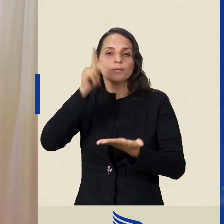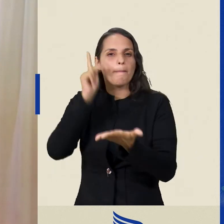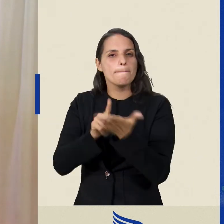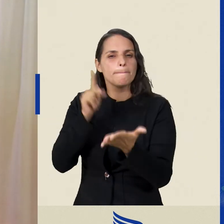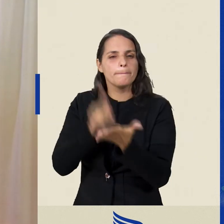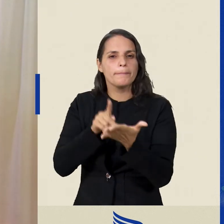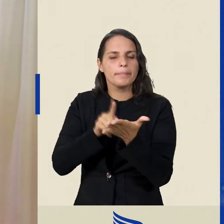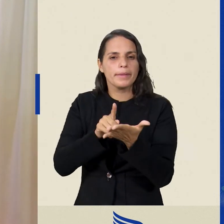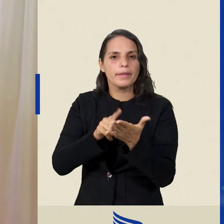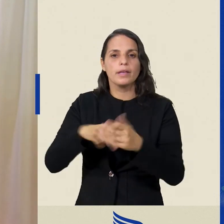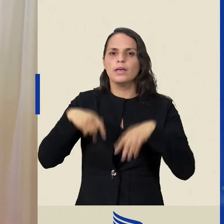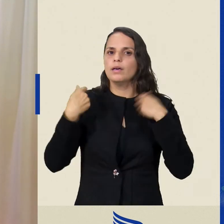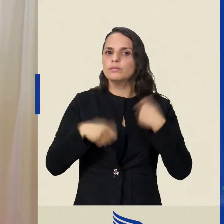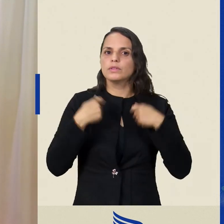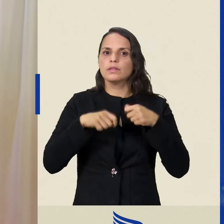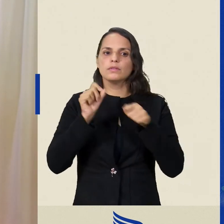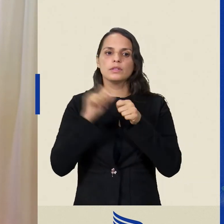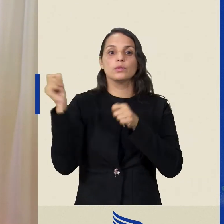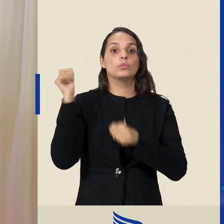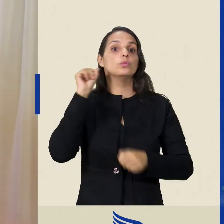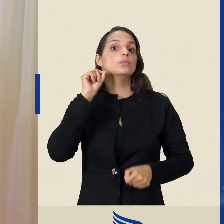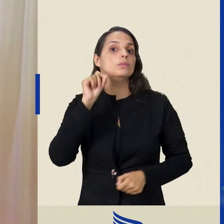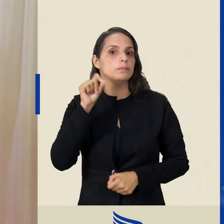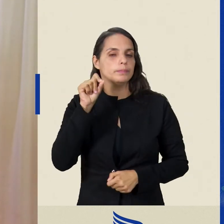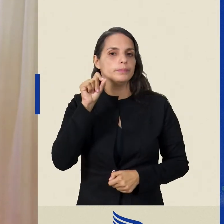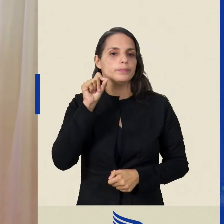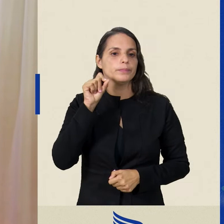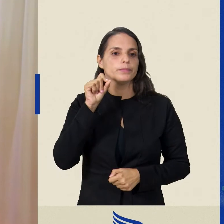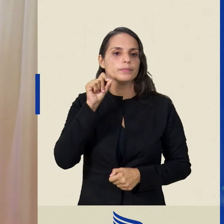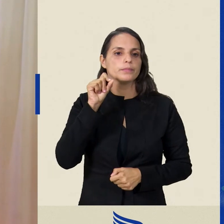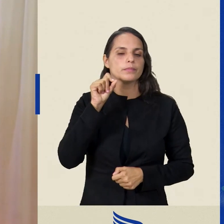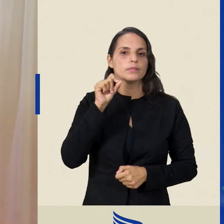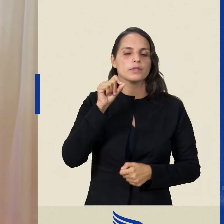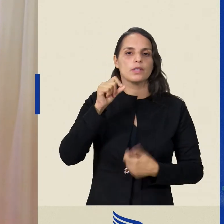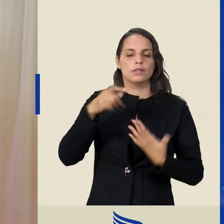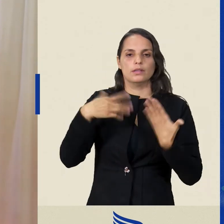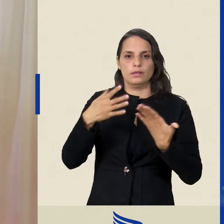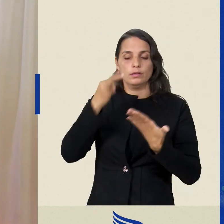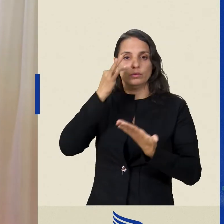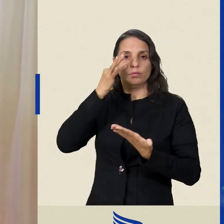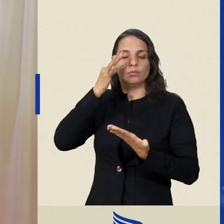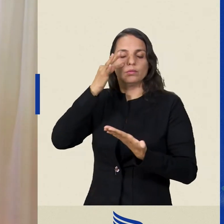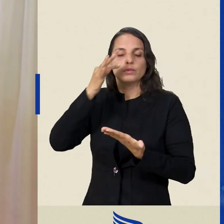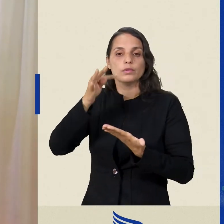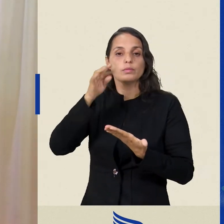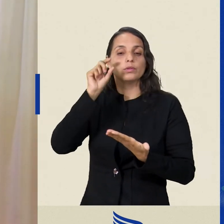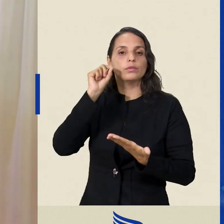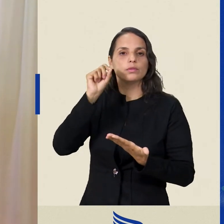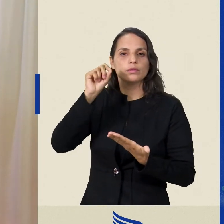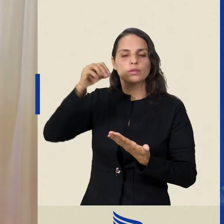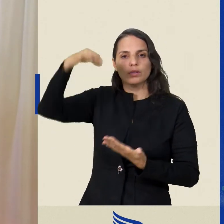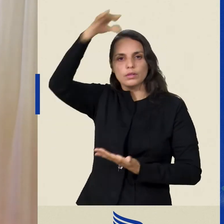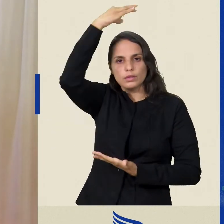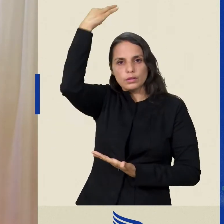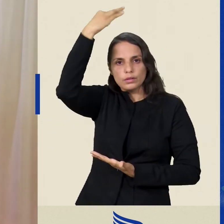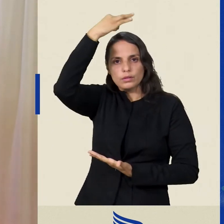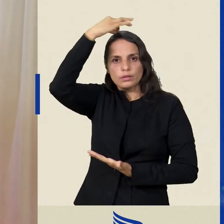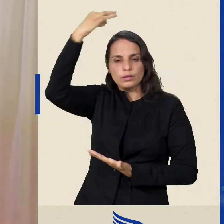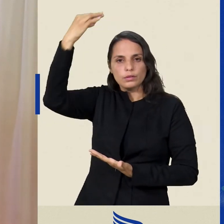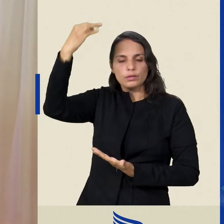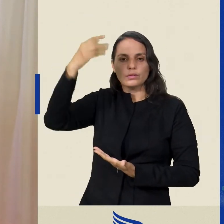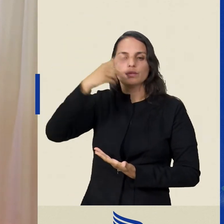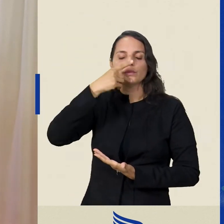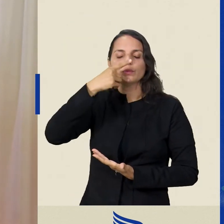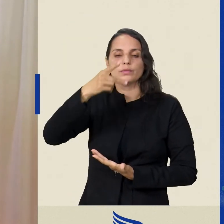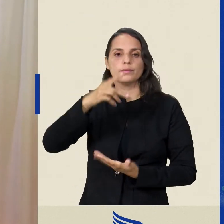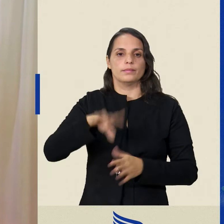para com os seus escritos, que são os testemunhos do espírito de profecia?